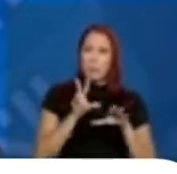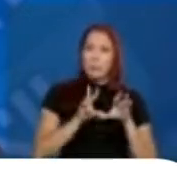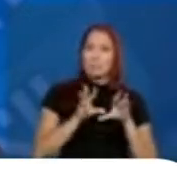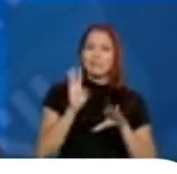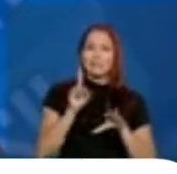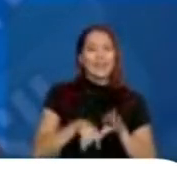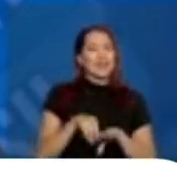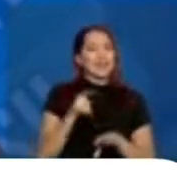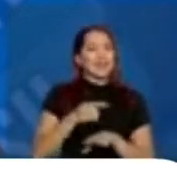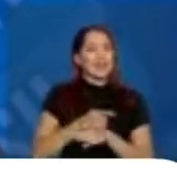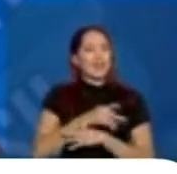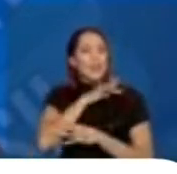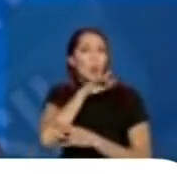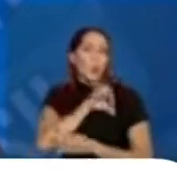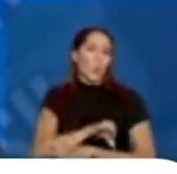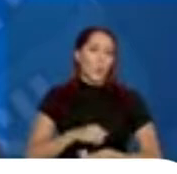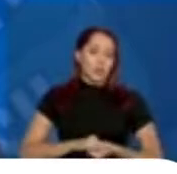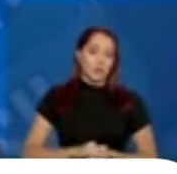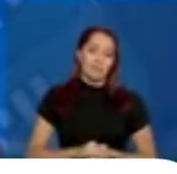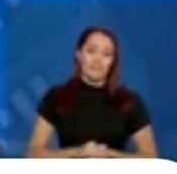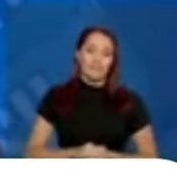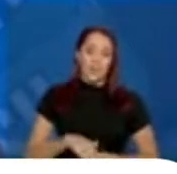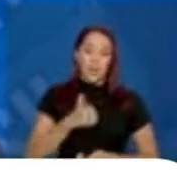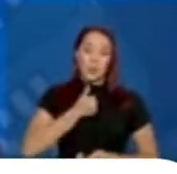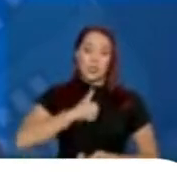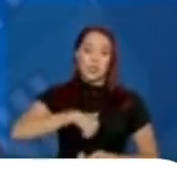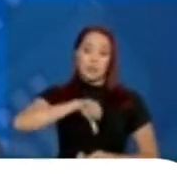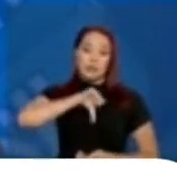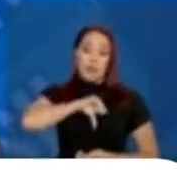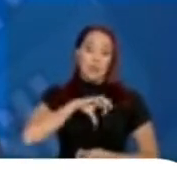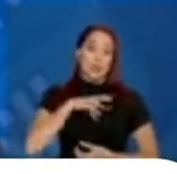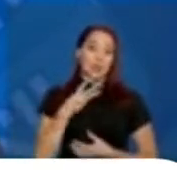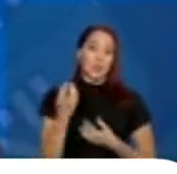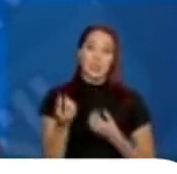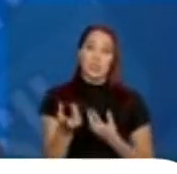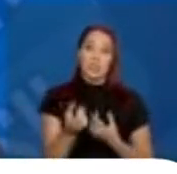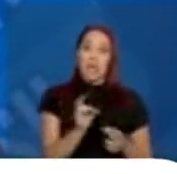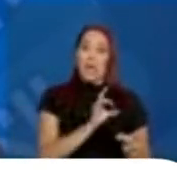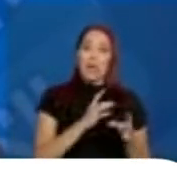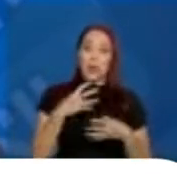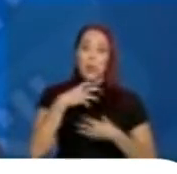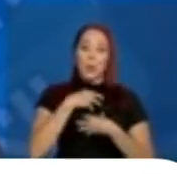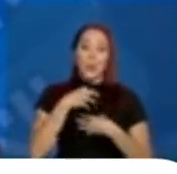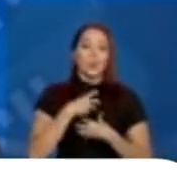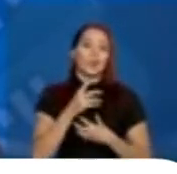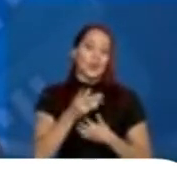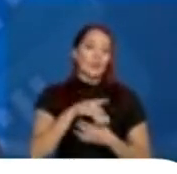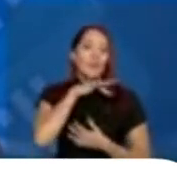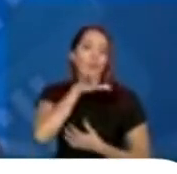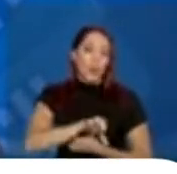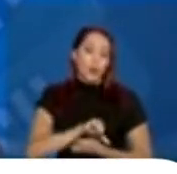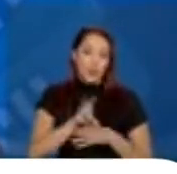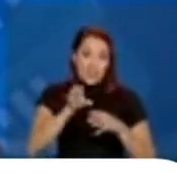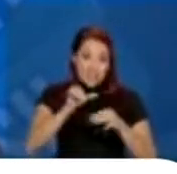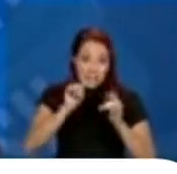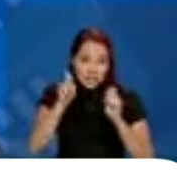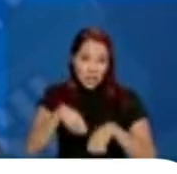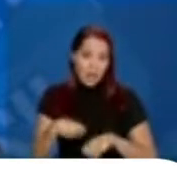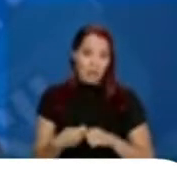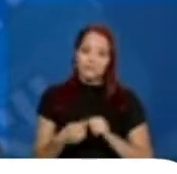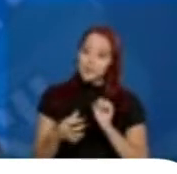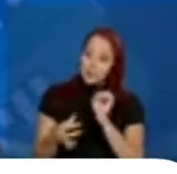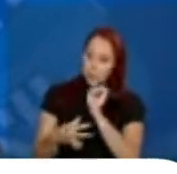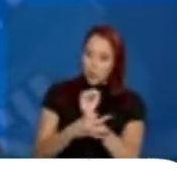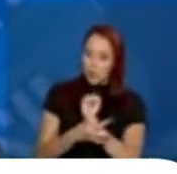muito negativo no bem-estar das pessoas. Então, todas aquelas coisas que a gente puder com segurança fazer para